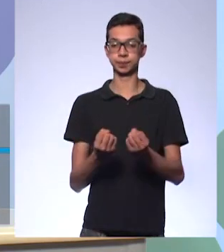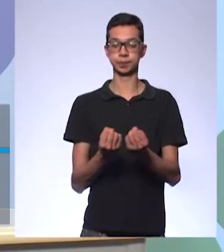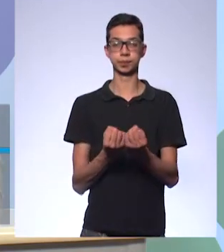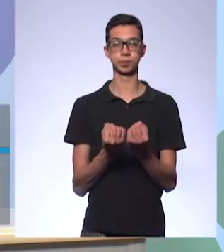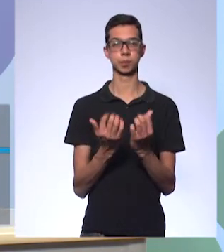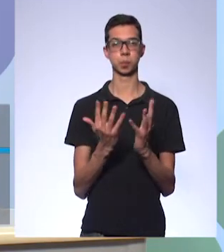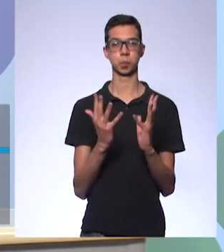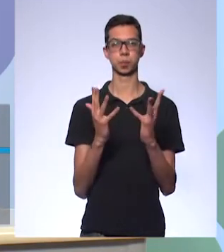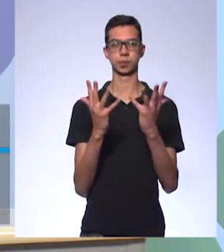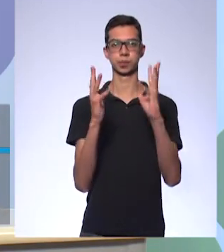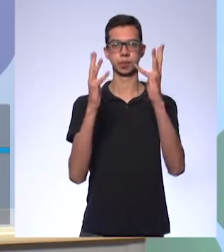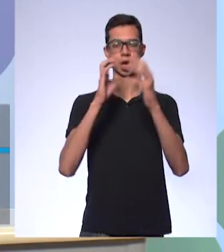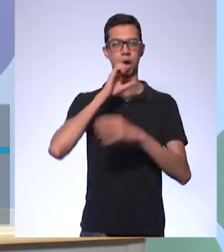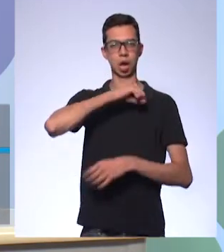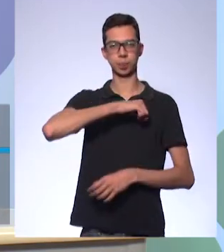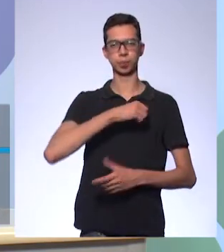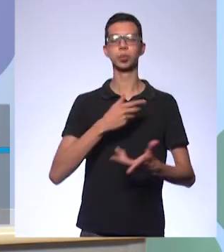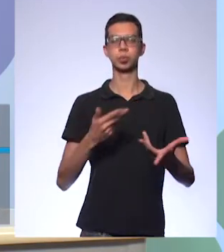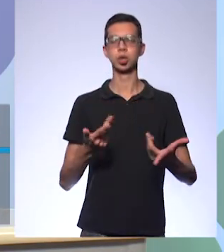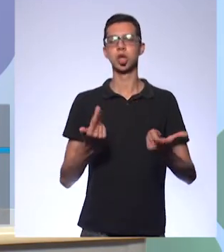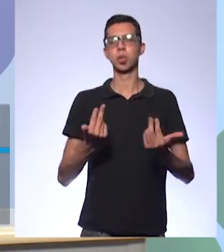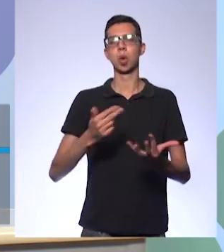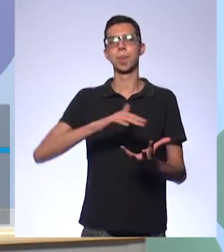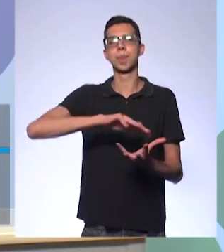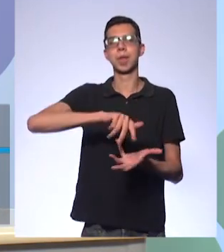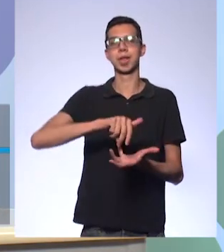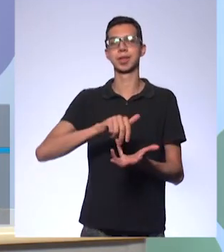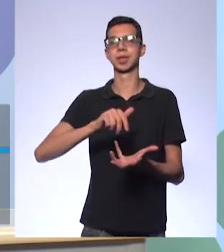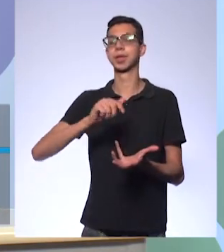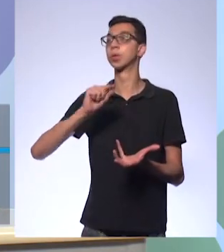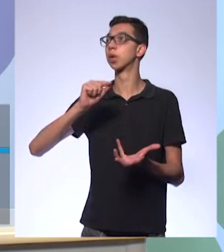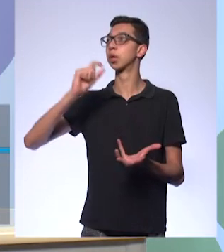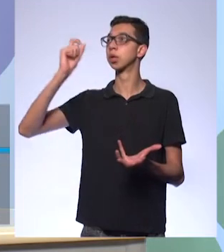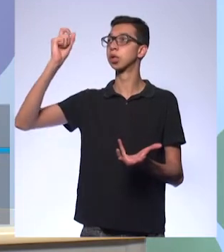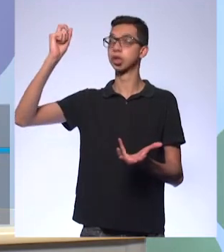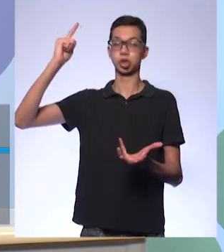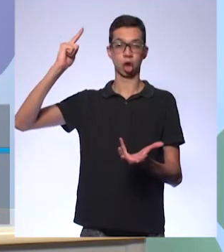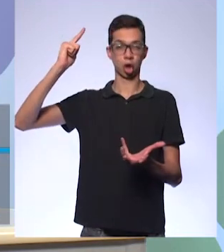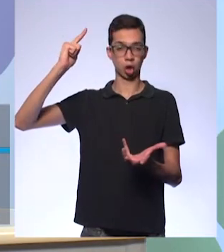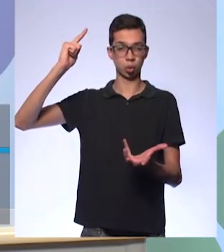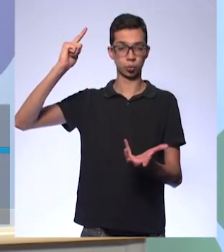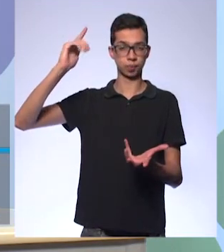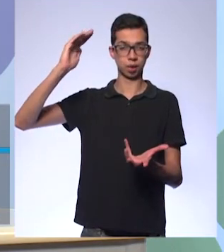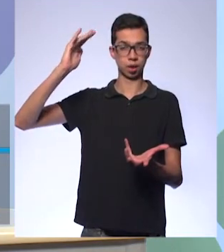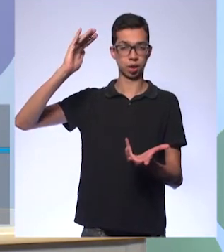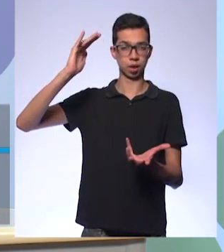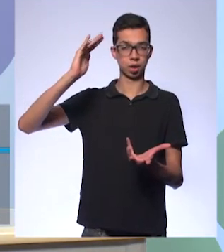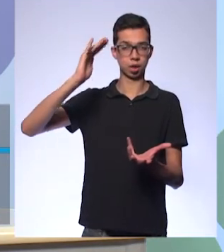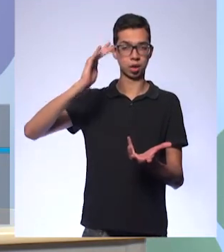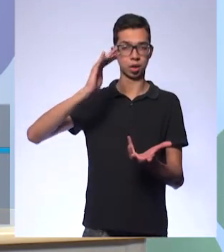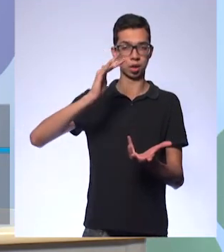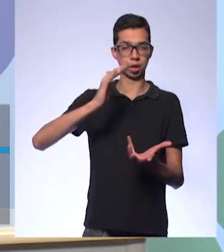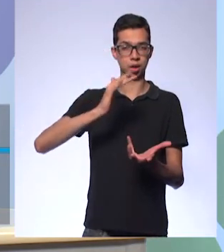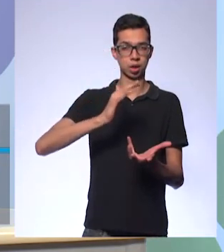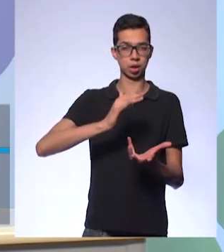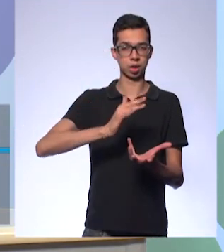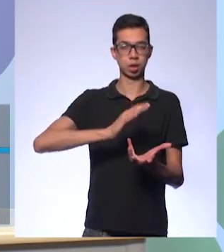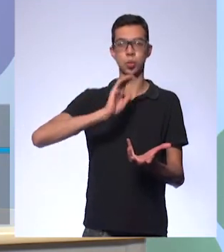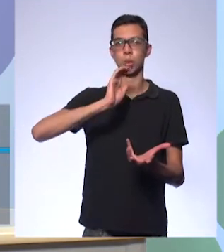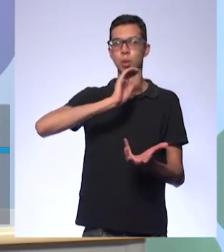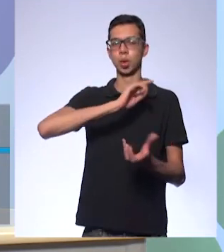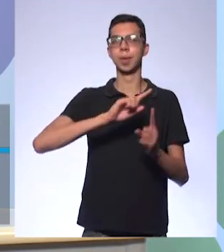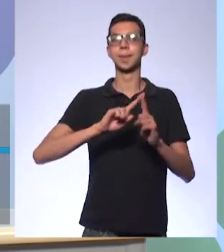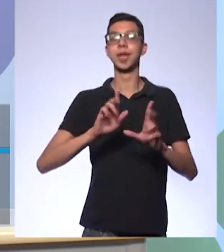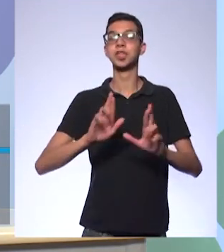vêm, eles entram no nosso planeta e ficam retidos lá dentro, aumentando a temperatura. Só que, ao contrário da estufa